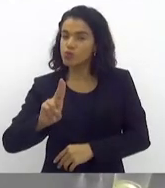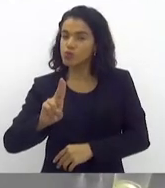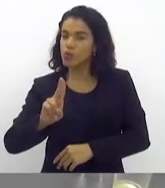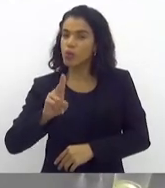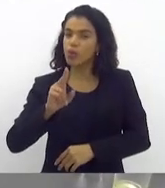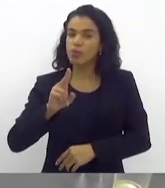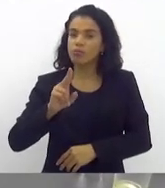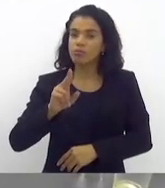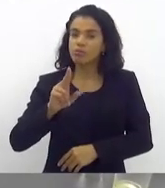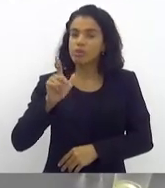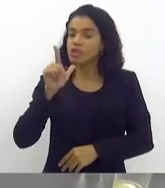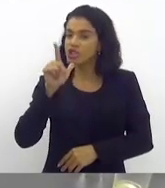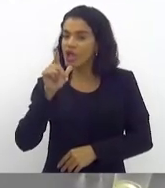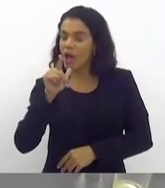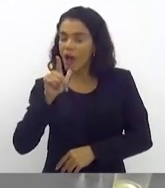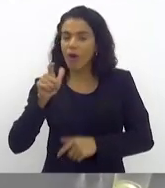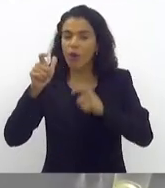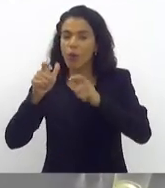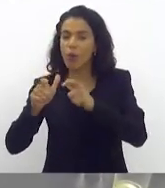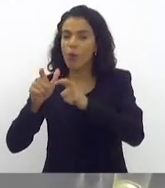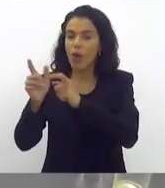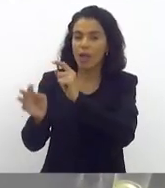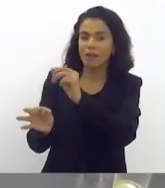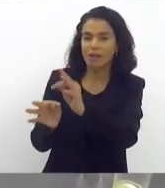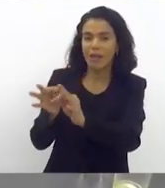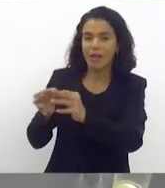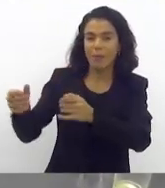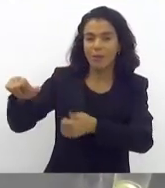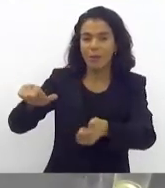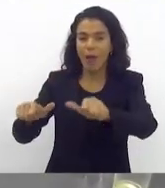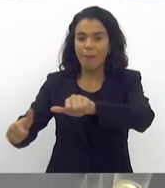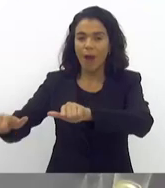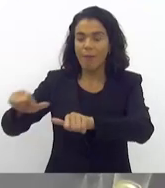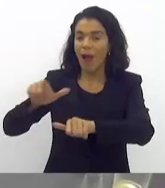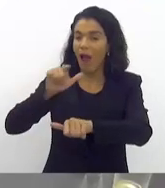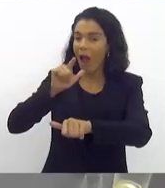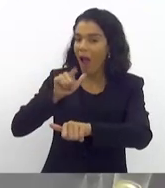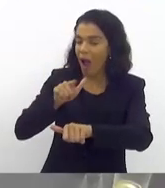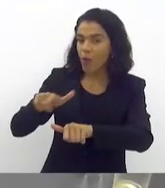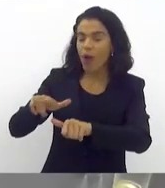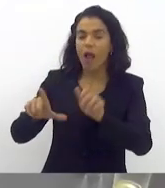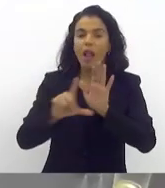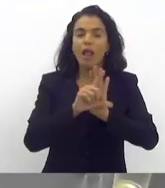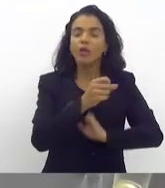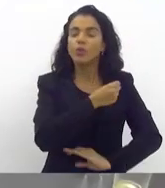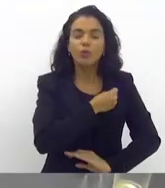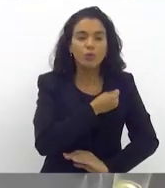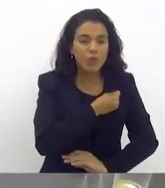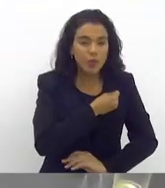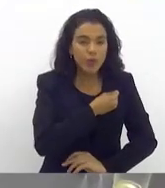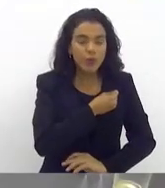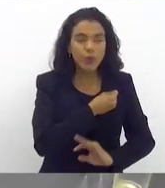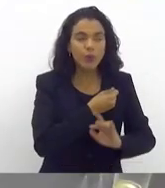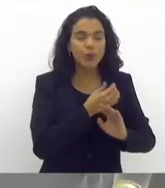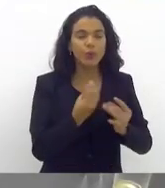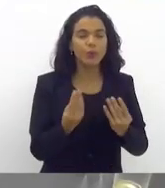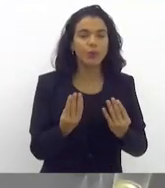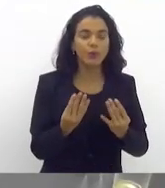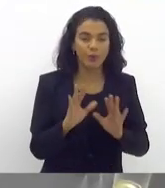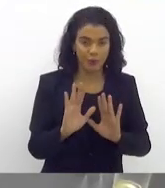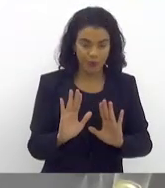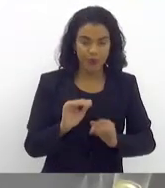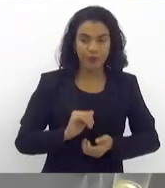de água das estações de tratamento. Então, depois eu vou lhe dar um número, é a lei número